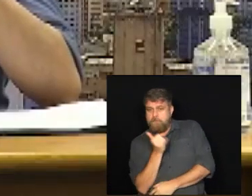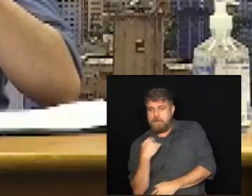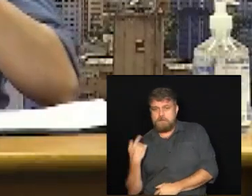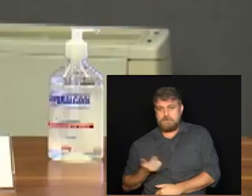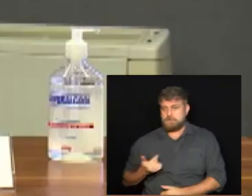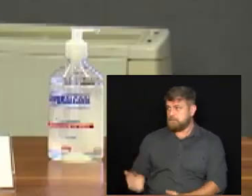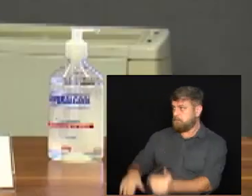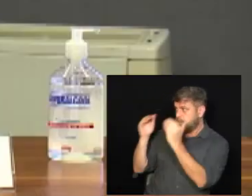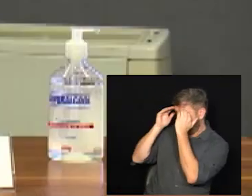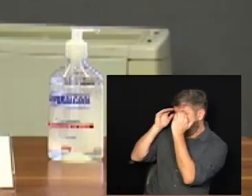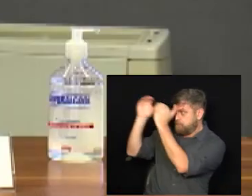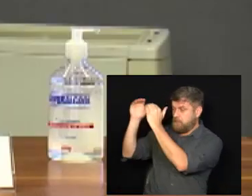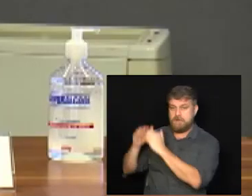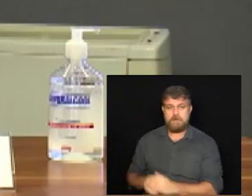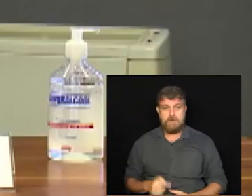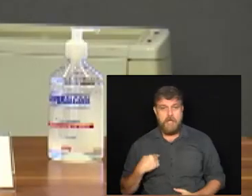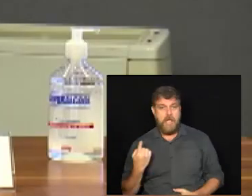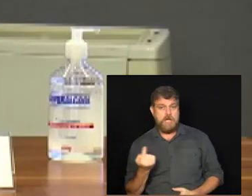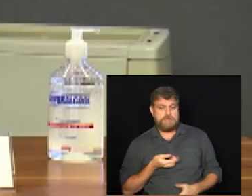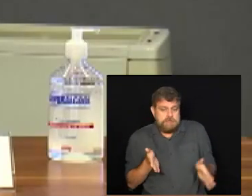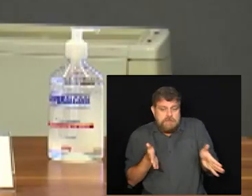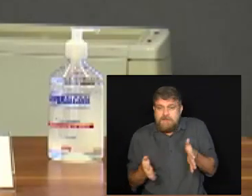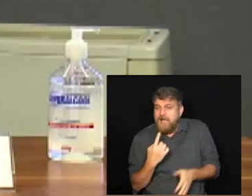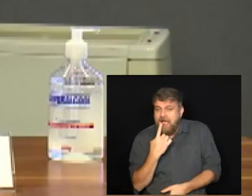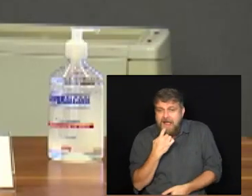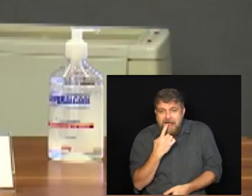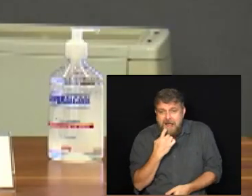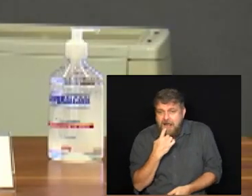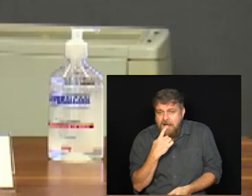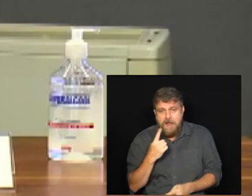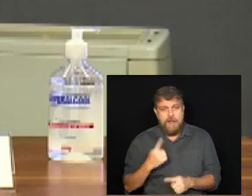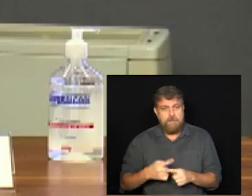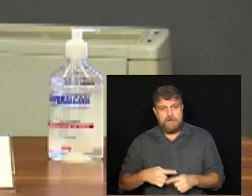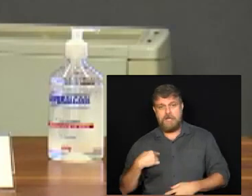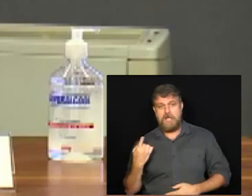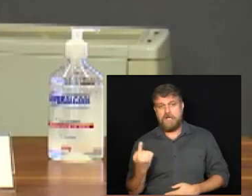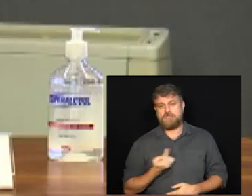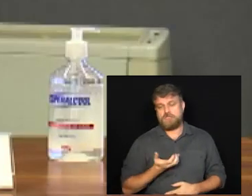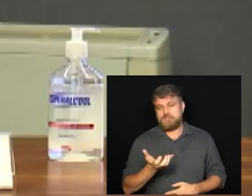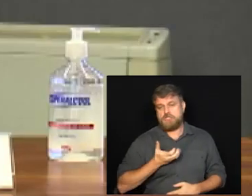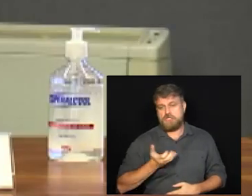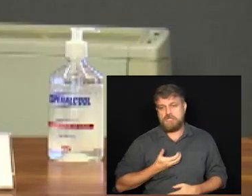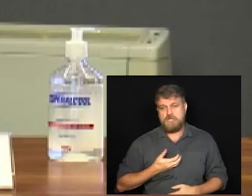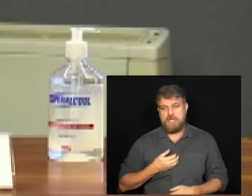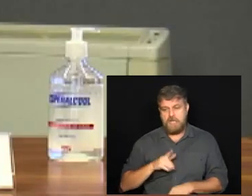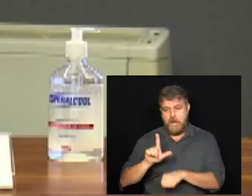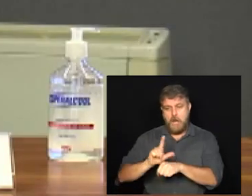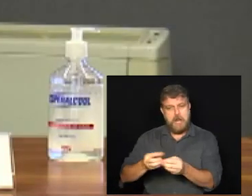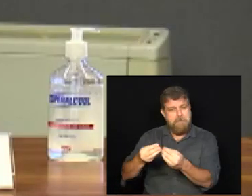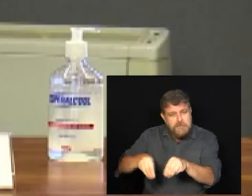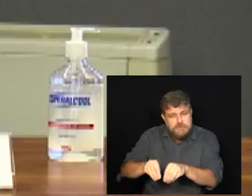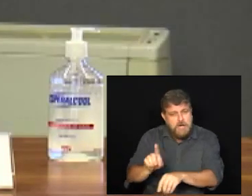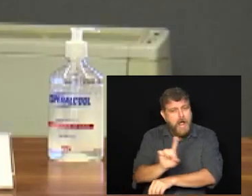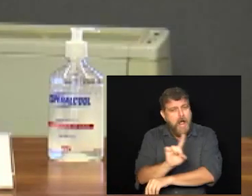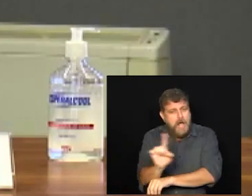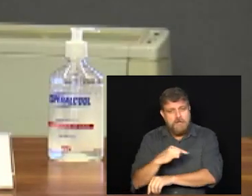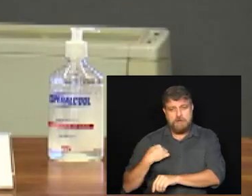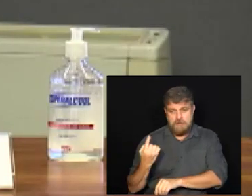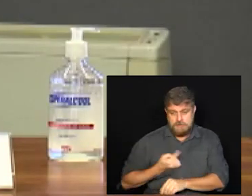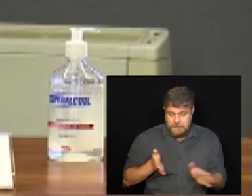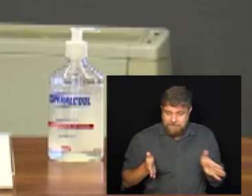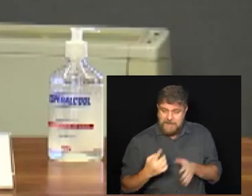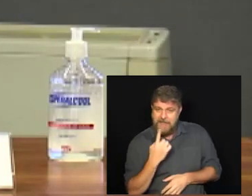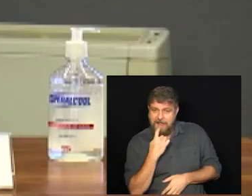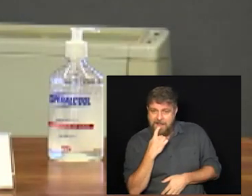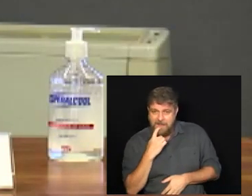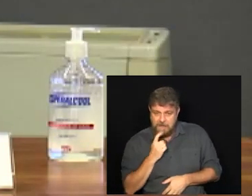vai acompanhar também. A gente não está na fase vermelha porque a gente quer prejudicar alguém. Pelo contrário, a gente está na fase